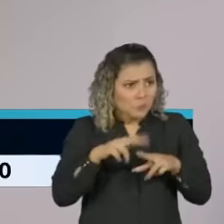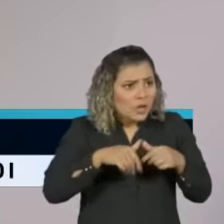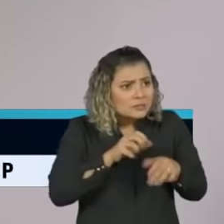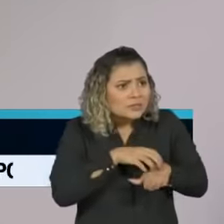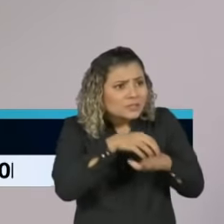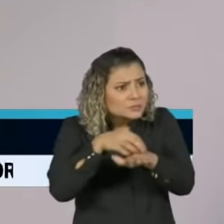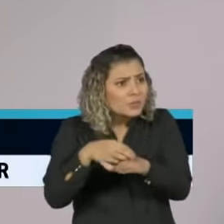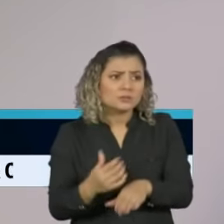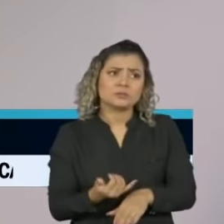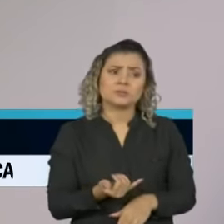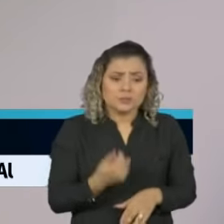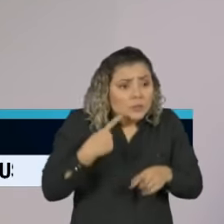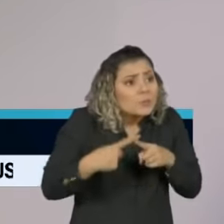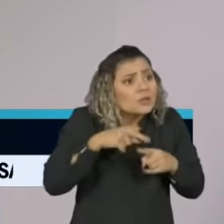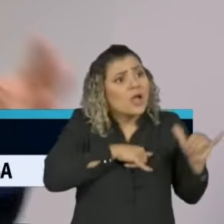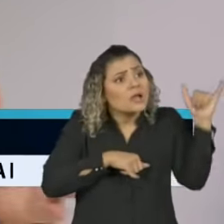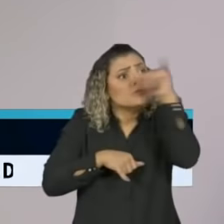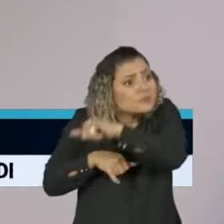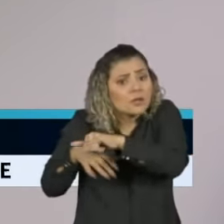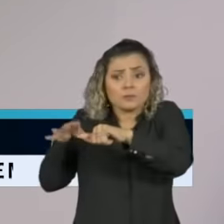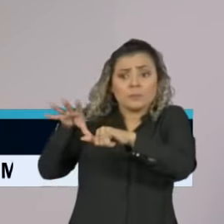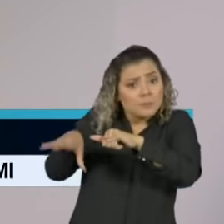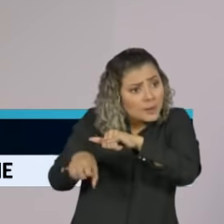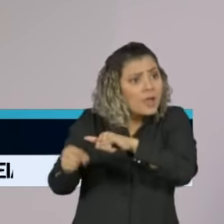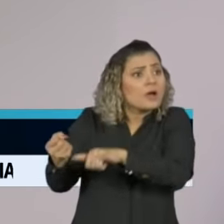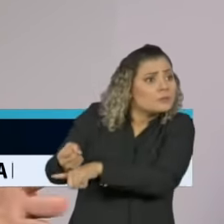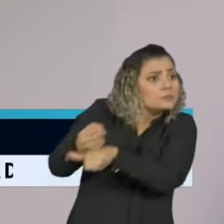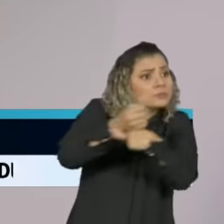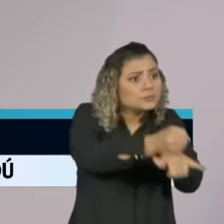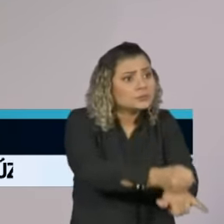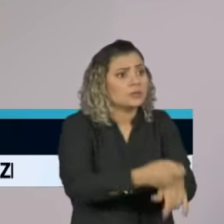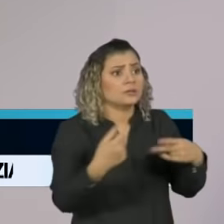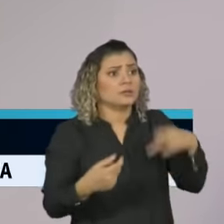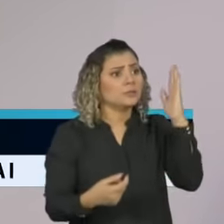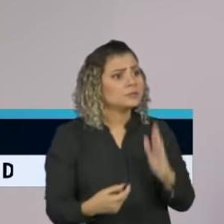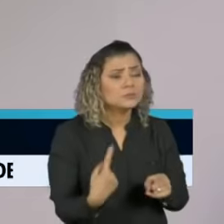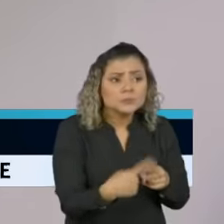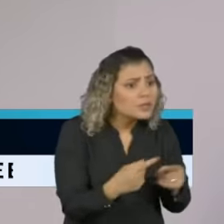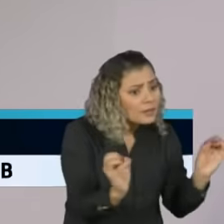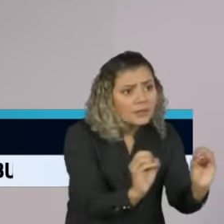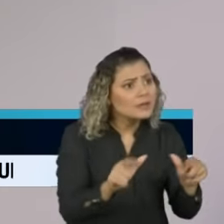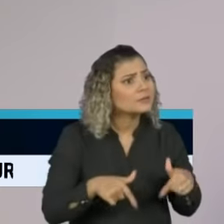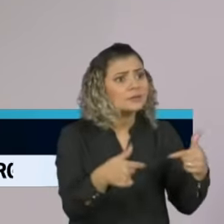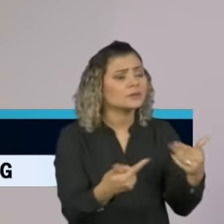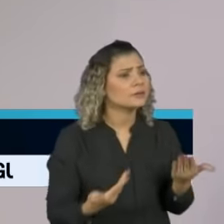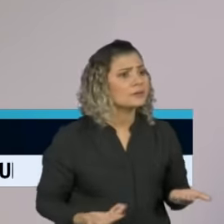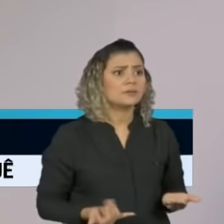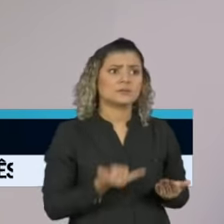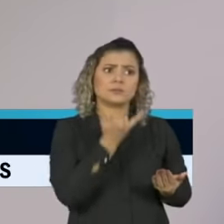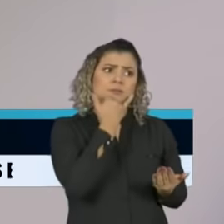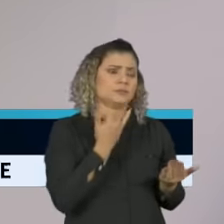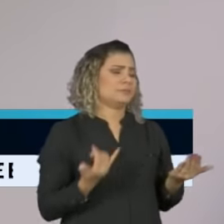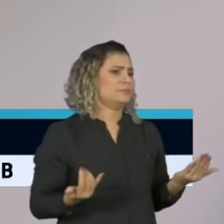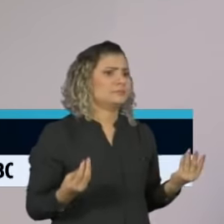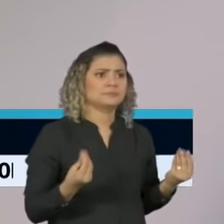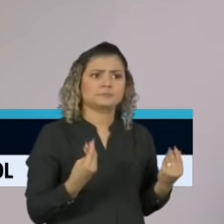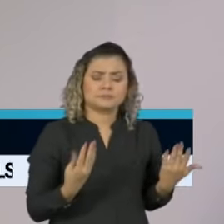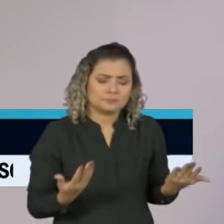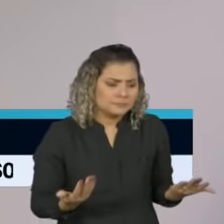Mas por que não manda um avião lá para trazer? A burocracia dificulta. Mas por que não se faz isso? Então, eu não posso, não